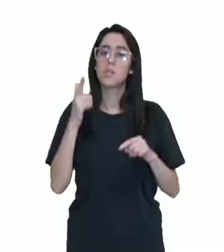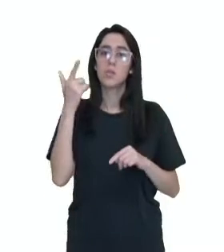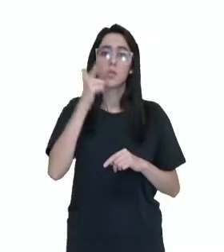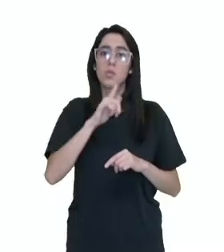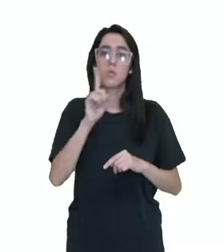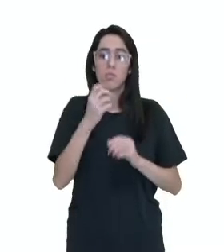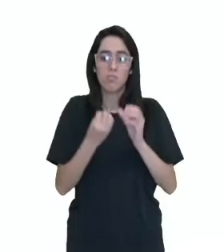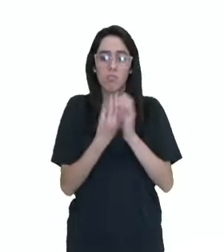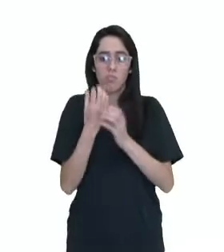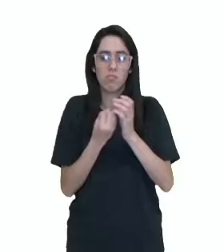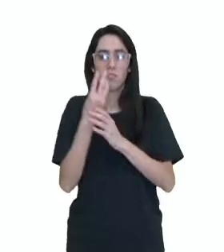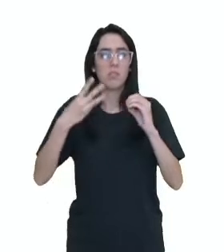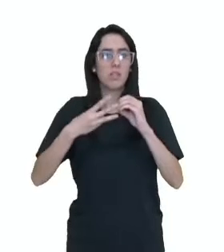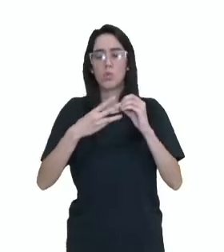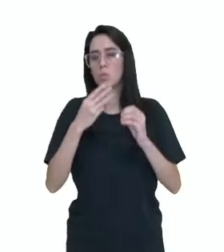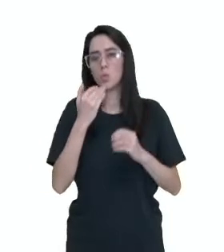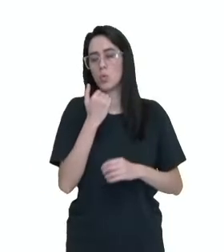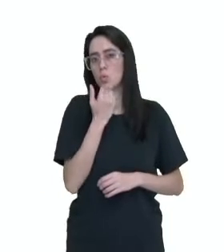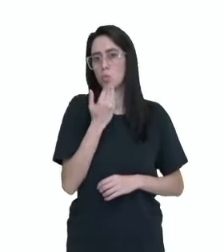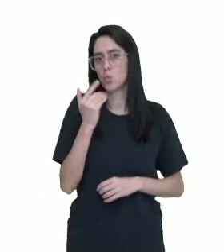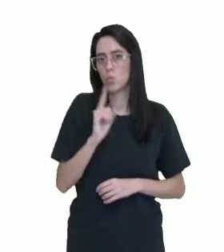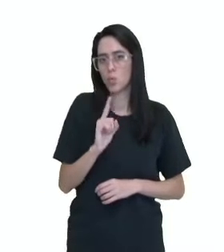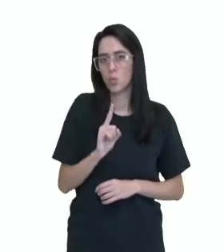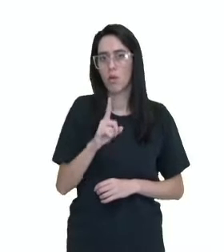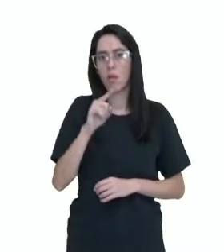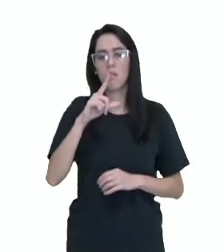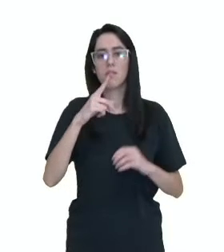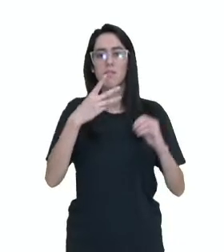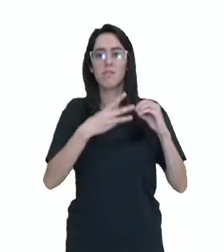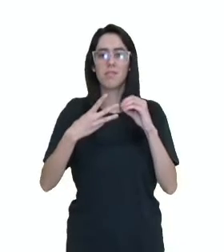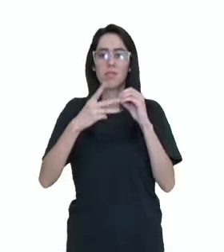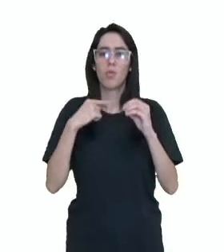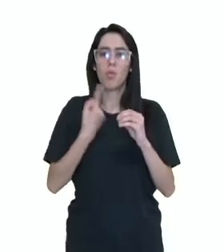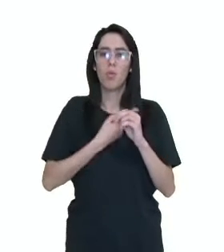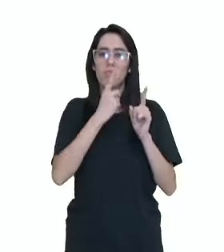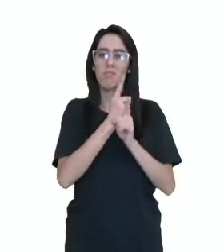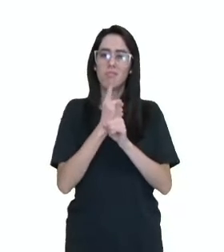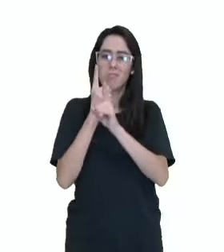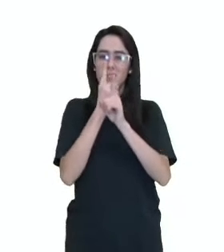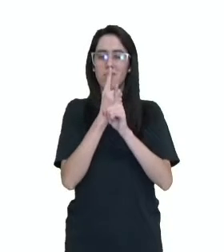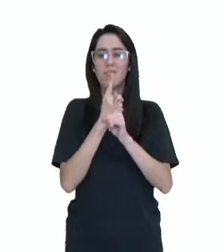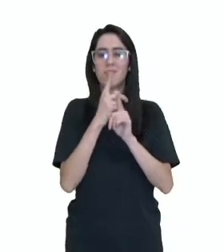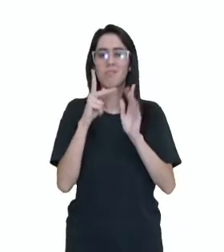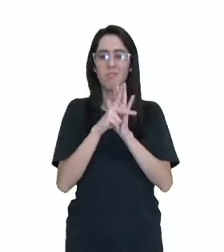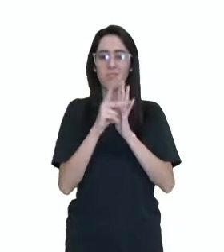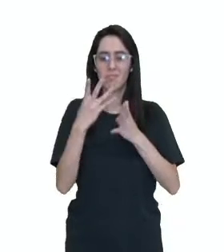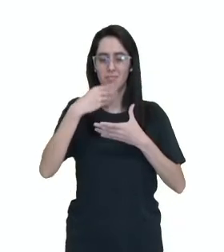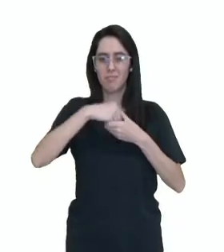produzir células extraembrionárias, que são as células que nós encontramos lá na fase de blastocisto.